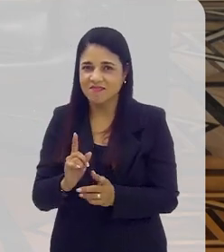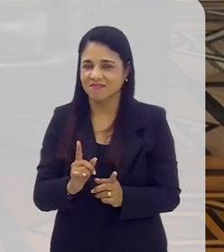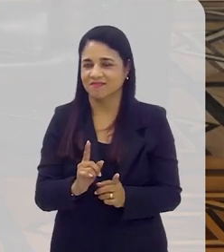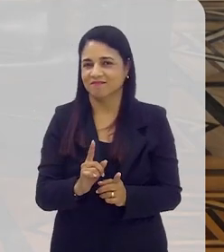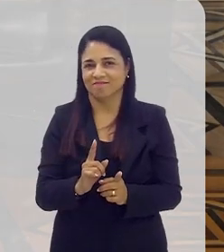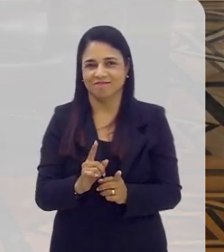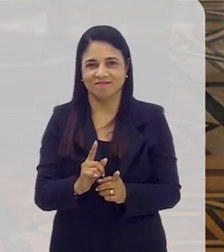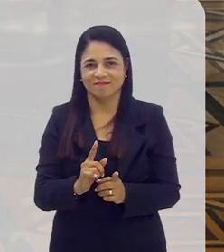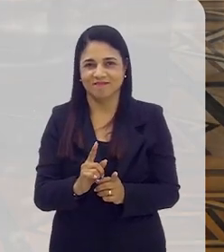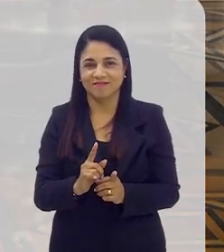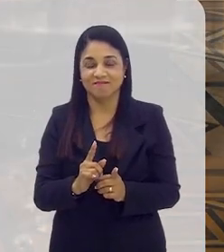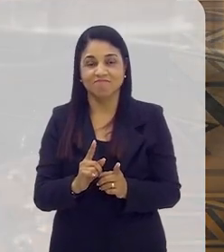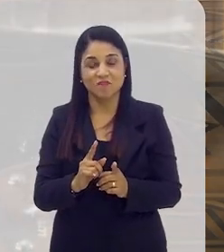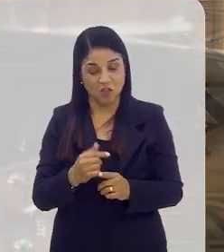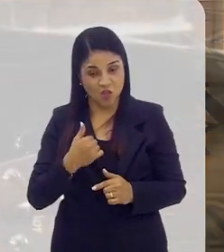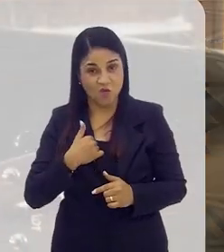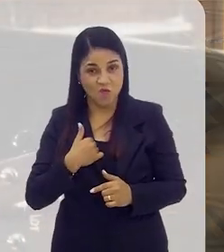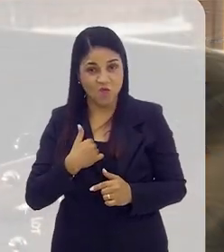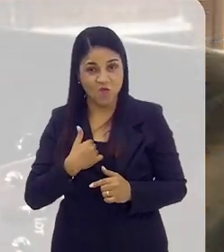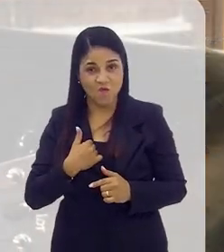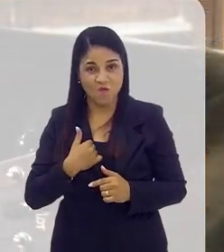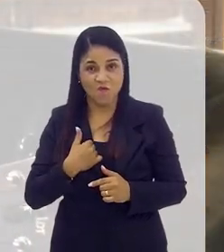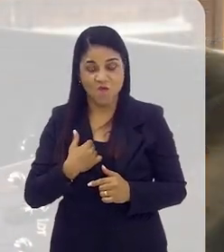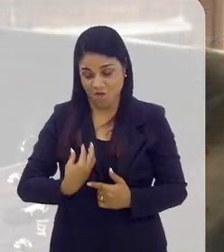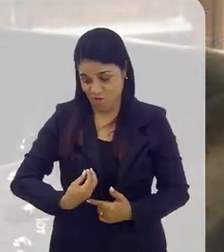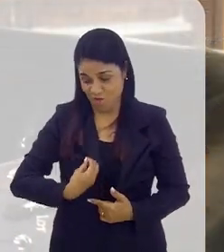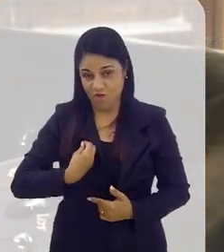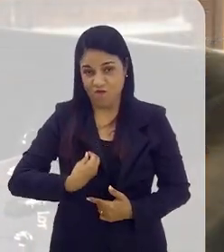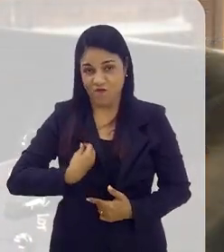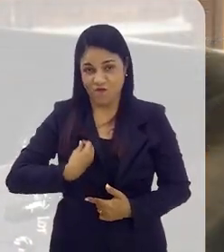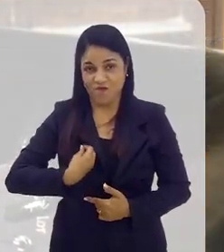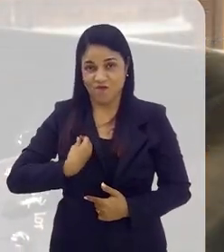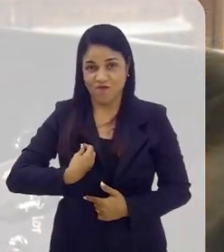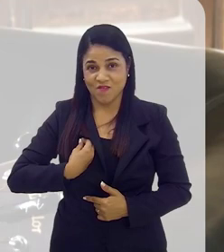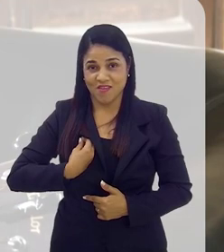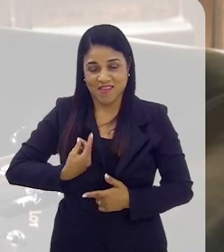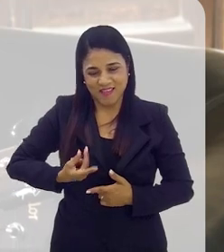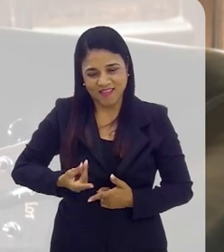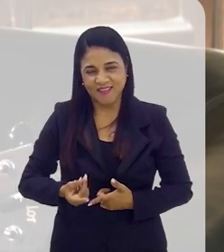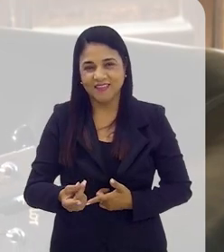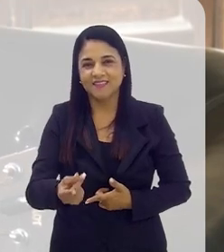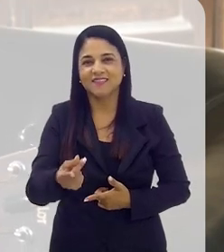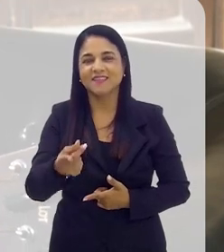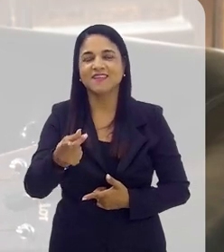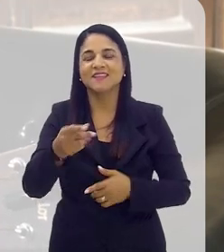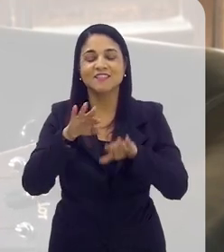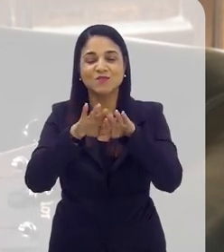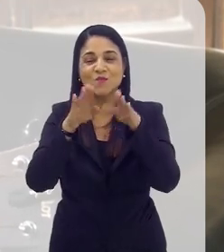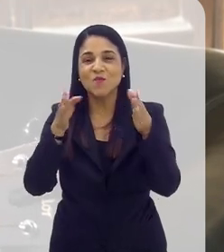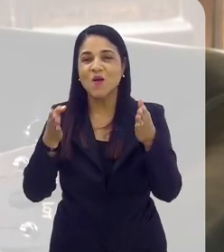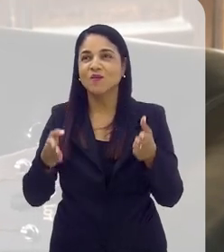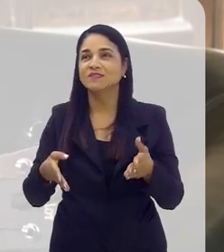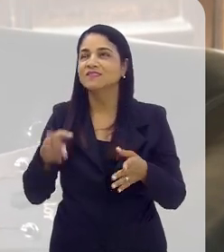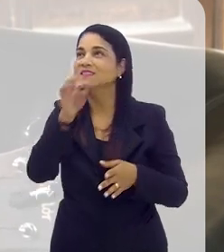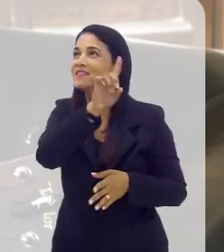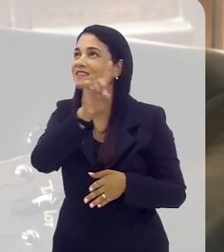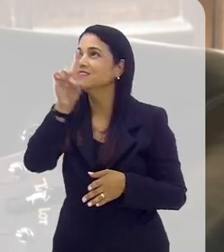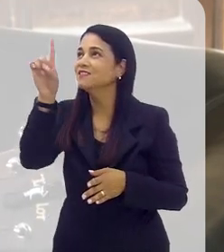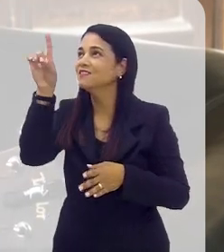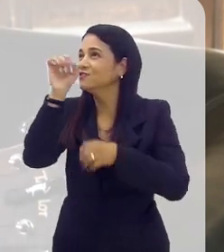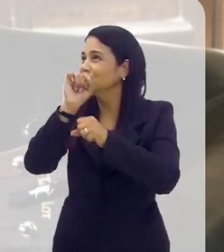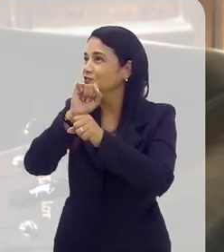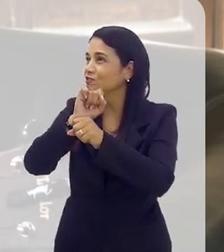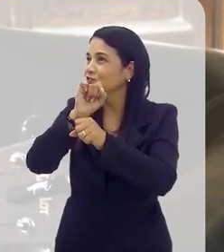ouro e das riquezas que se corrompem, mas eu vou viver a mim,